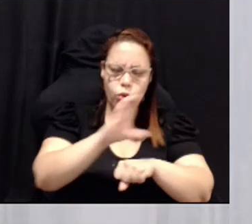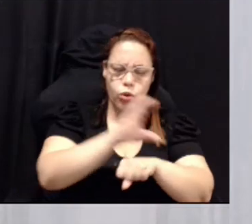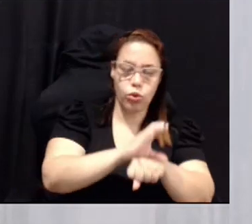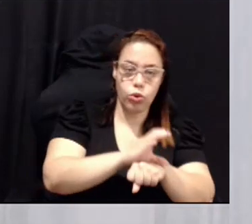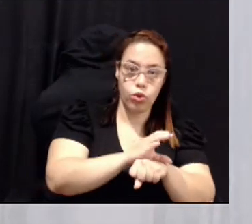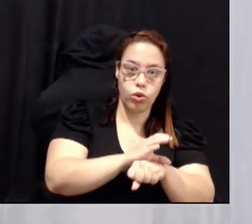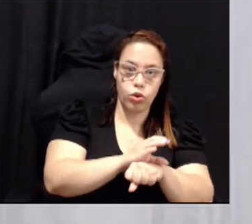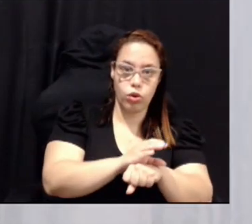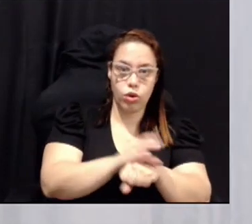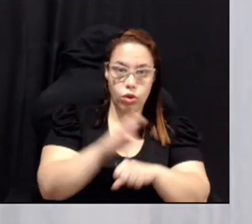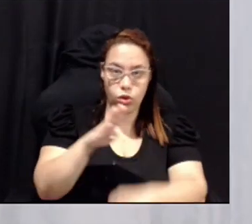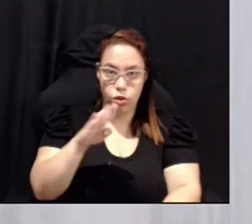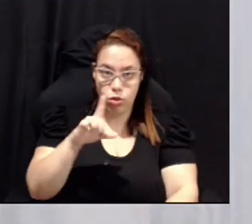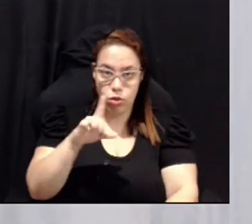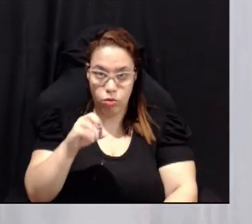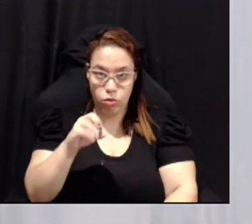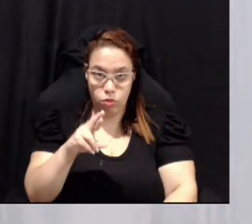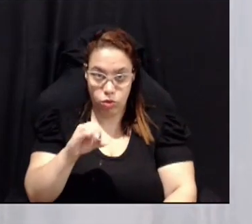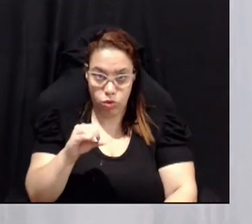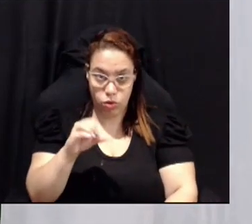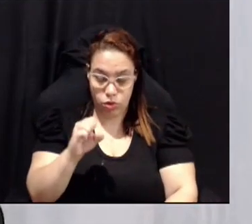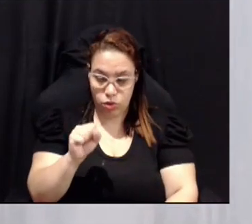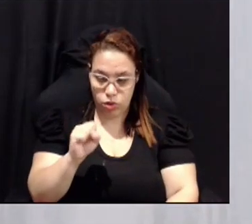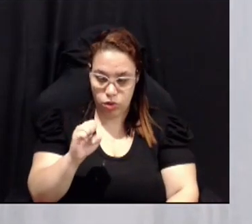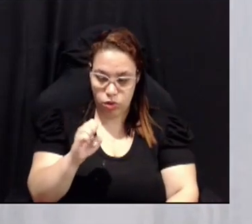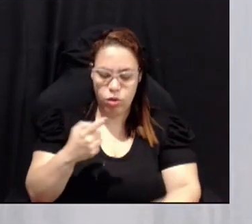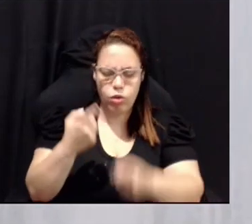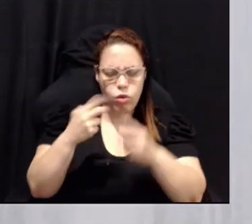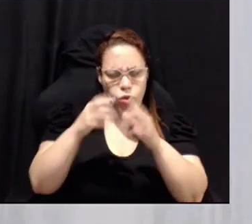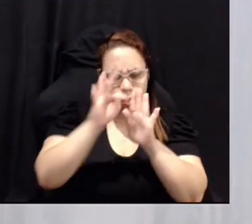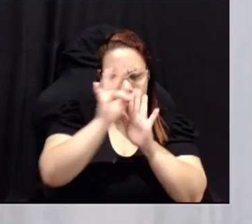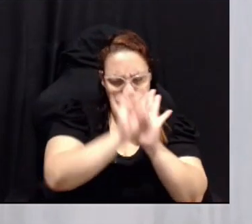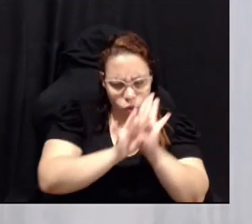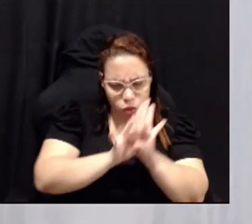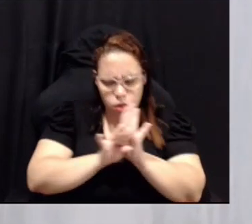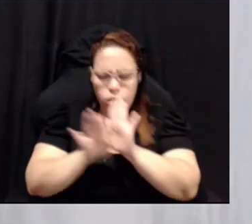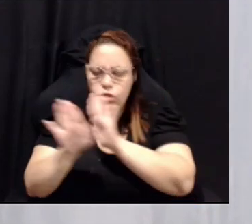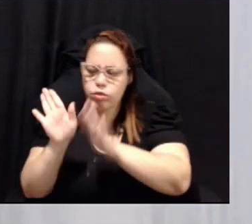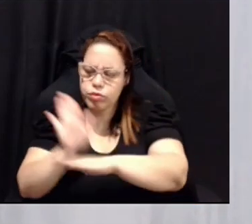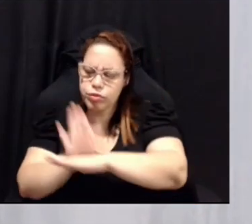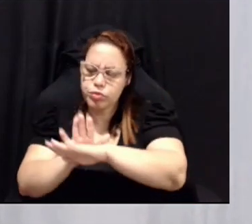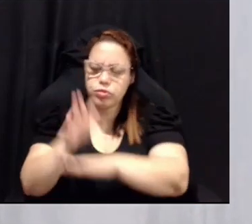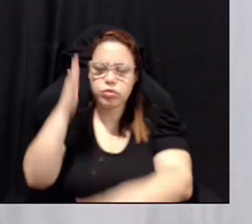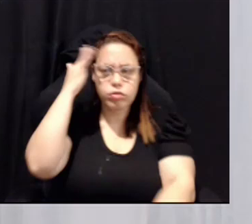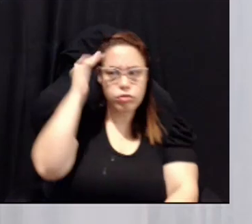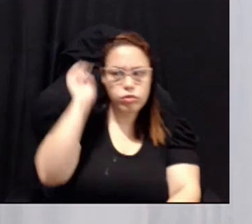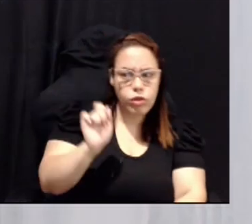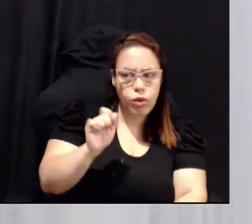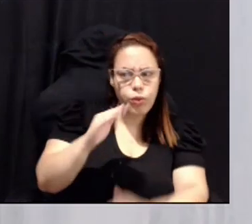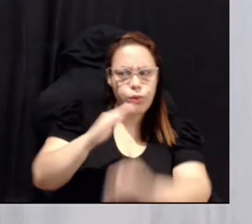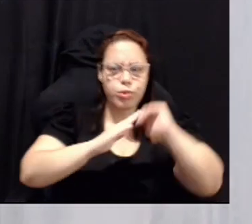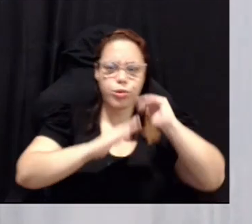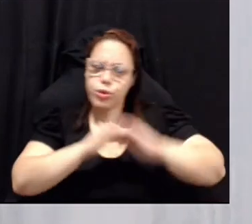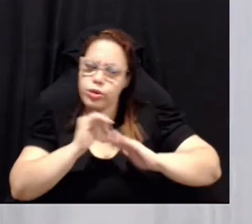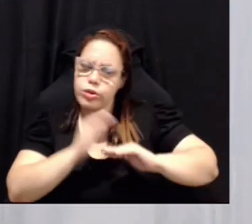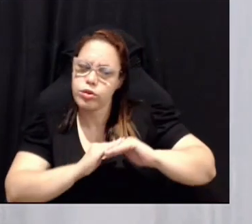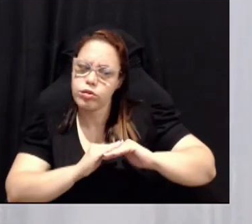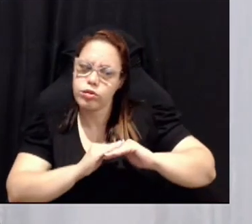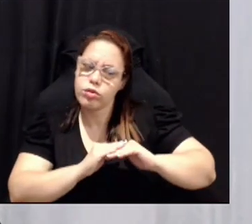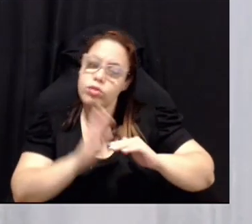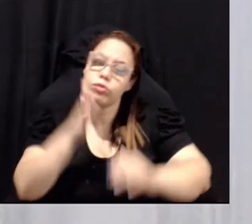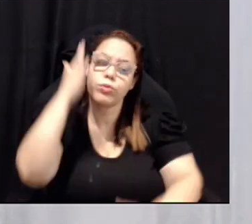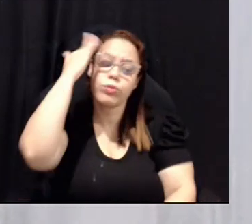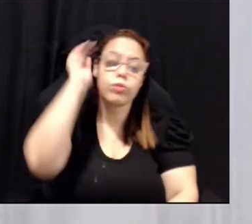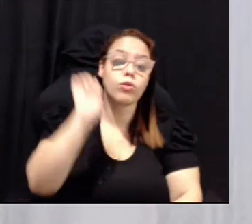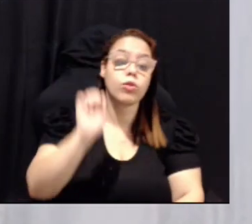blog, rosiellepegado.com. Lá tem vários textos que vão te ajudar a entender esses produtos e você saber qual